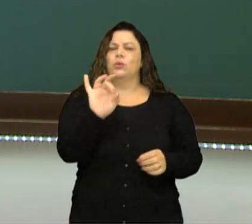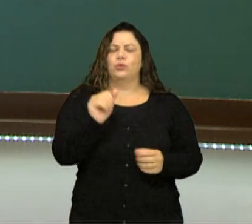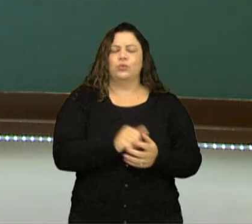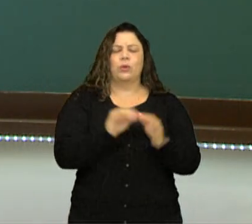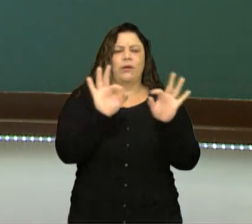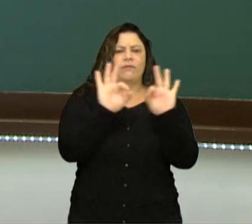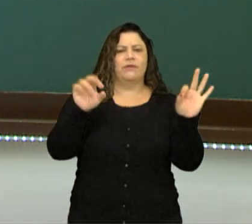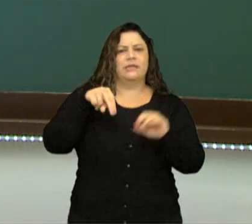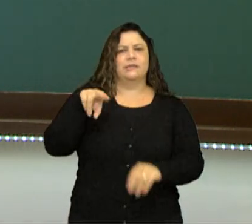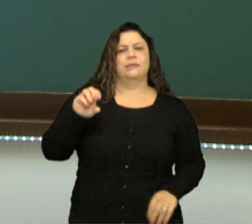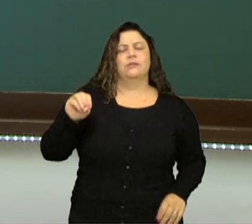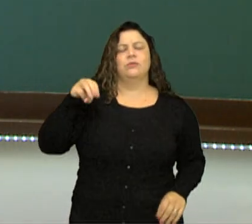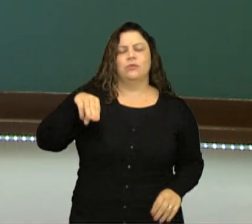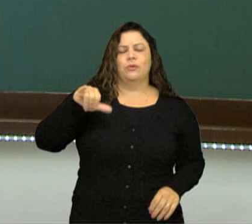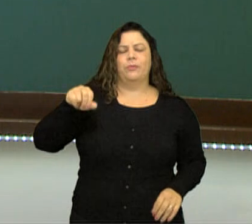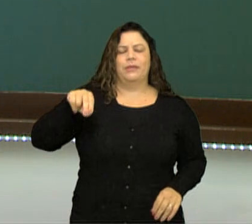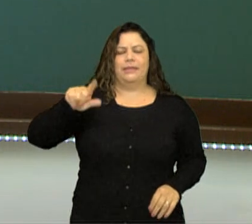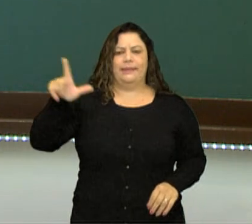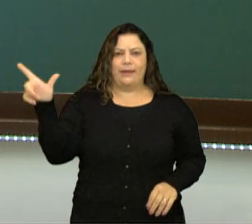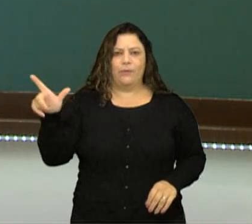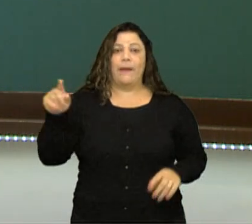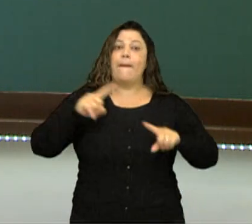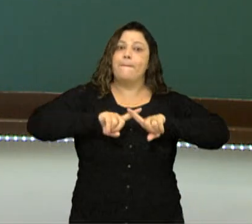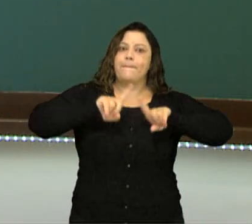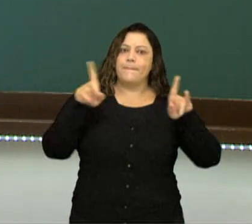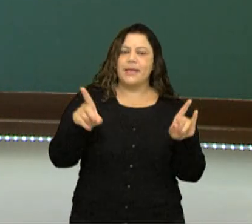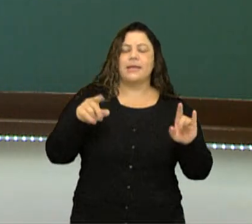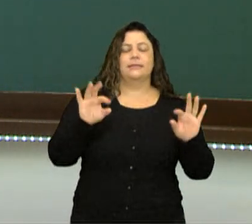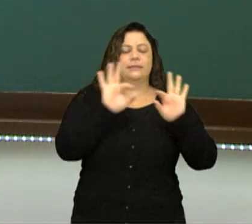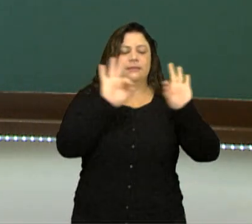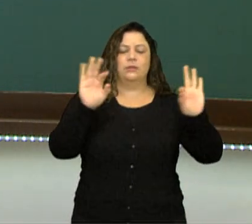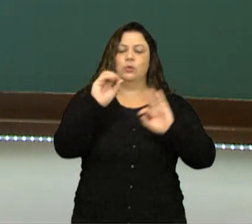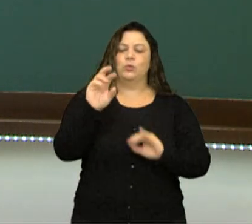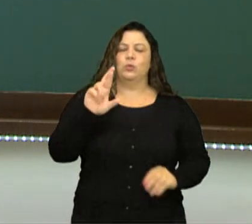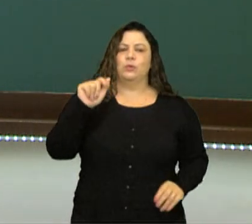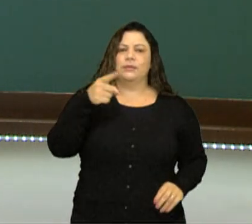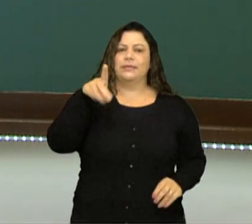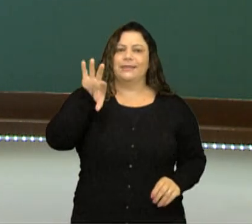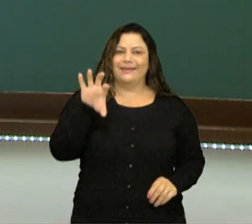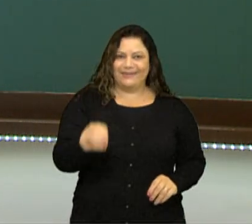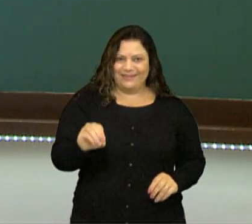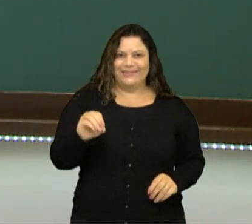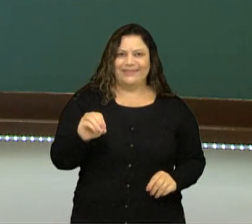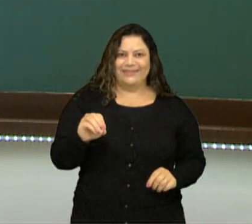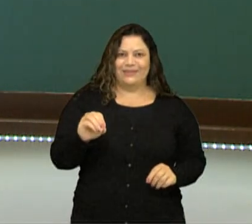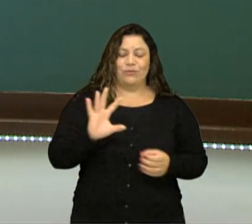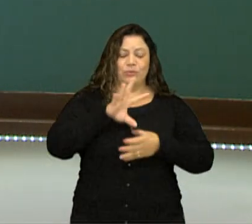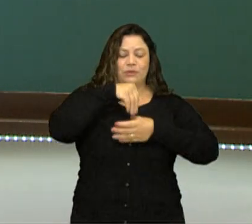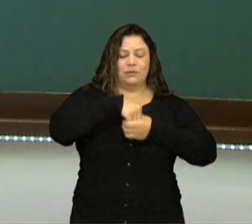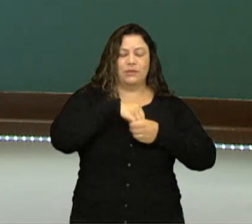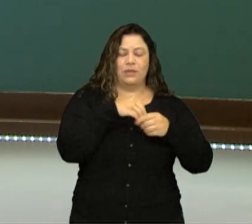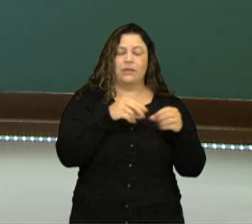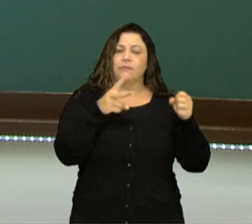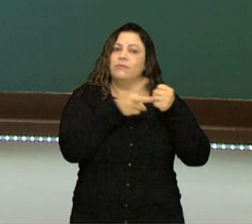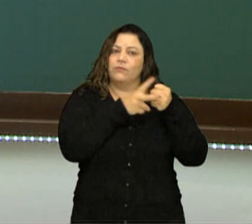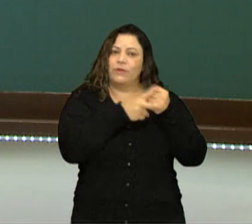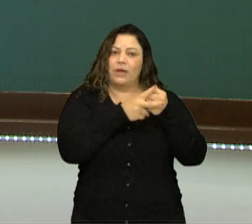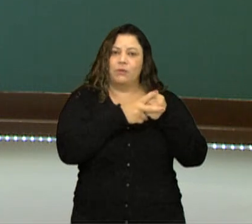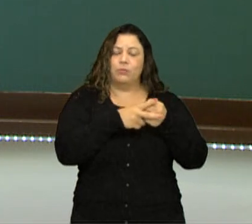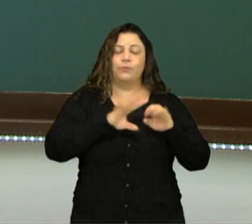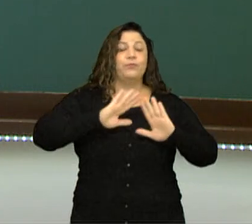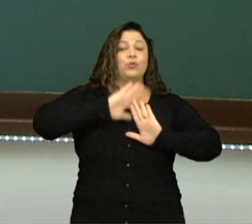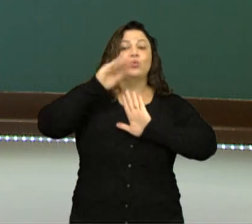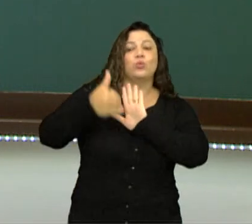e sim uma oração ou frase verbal, devido ao verbo. Oração é toda frase,